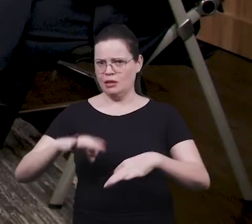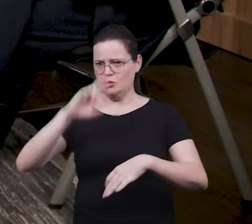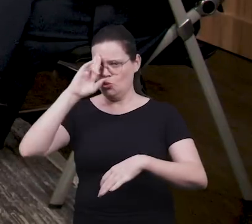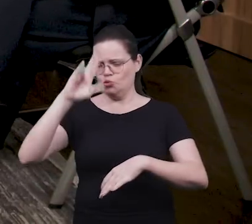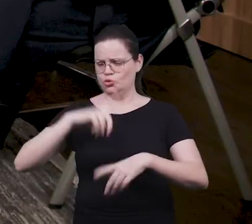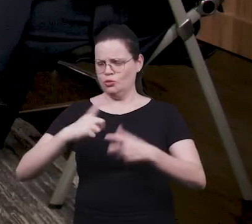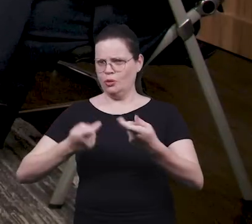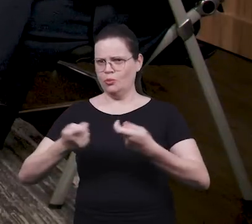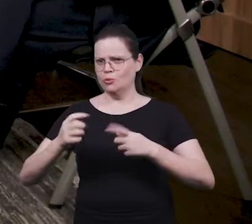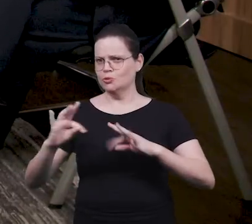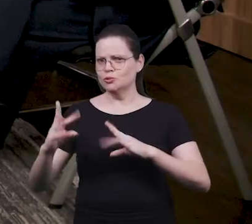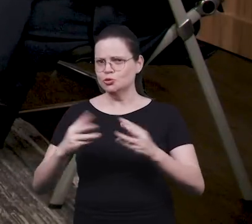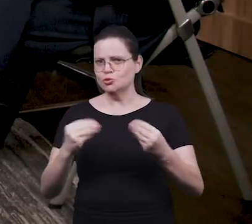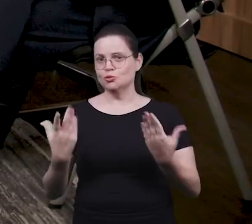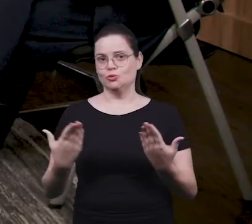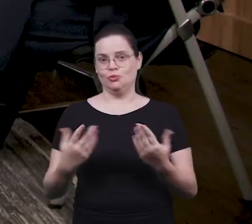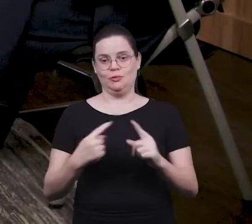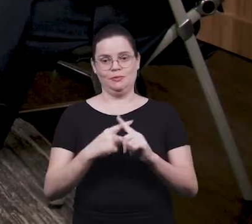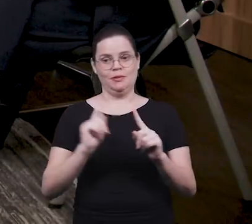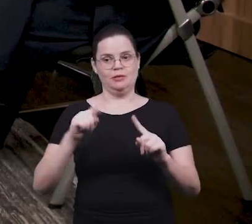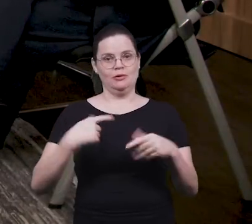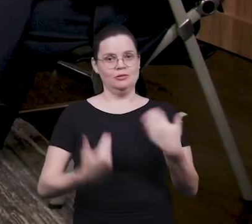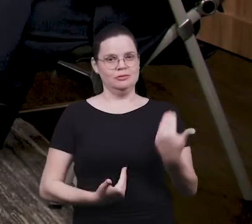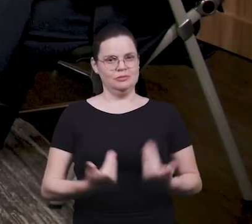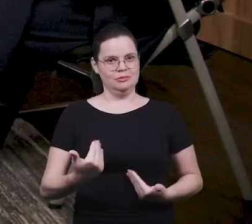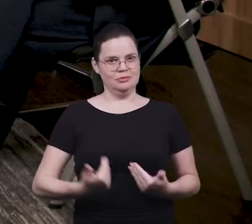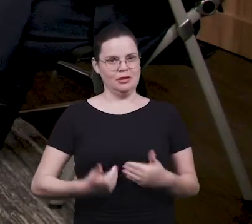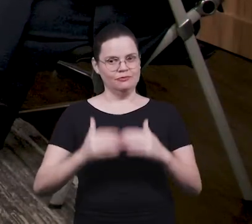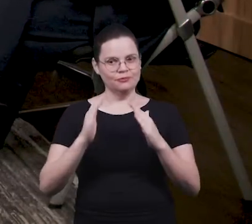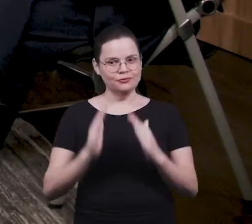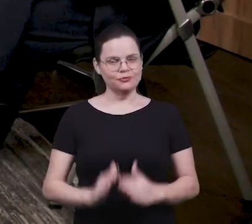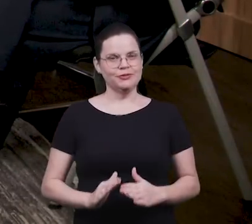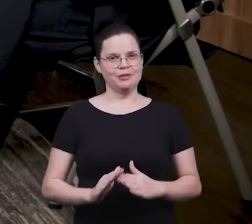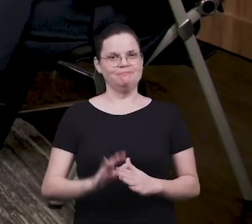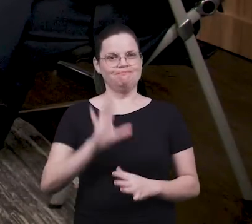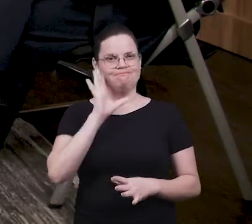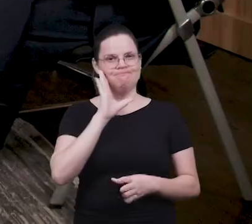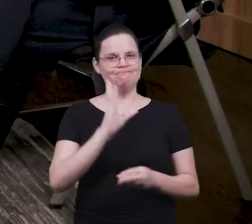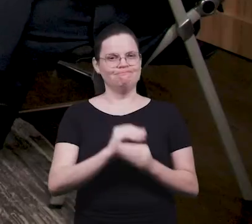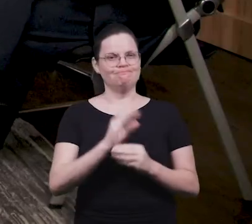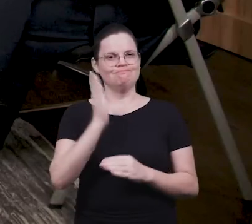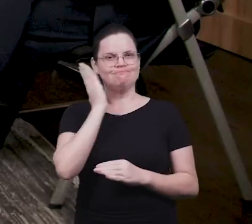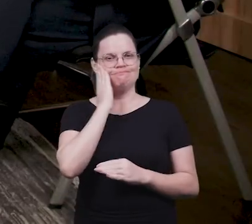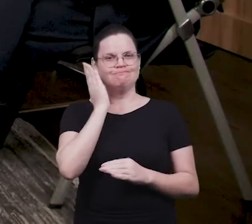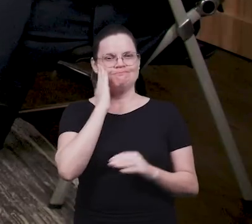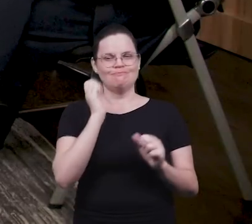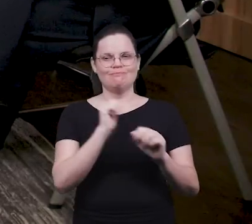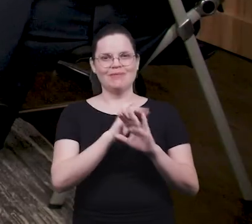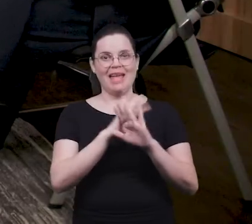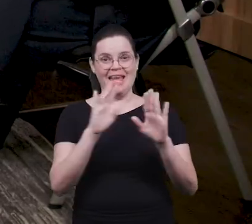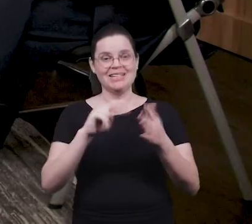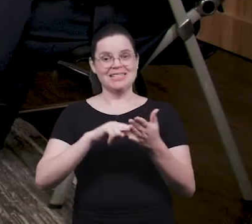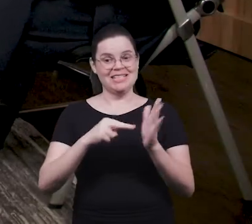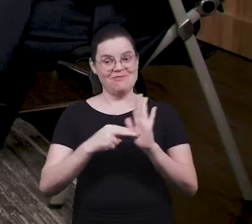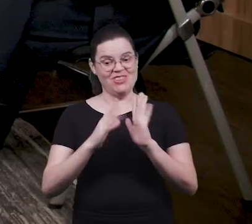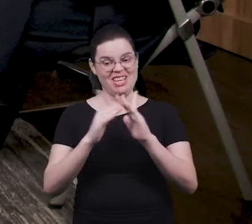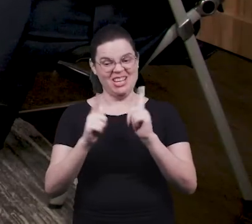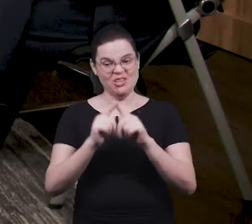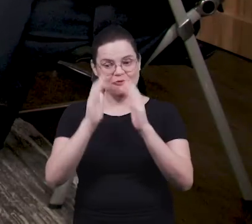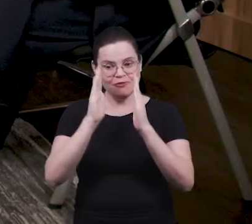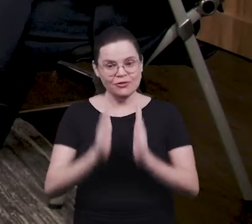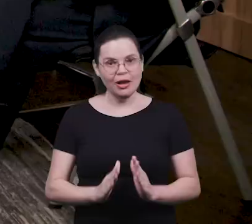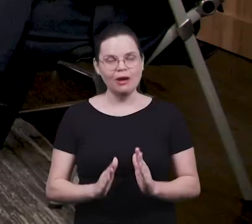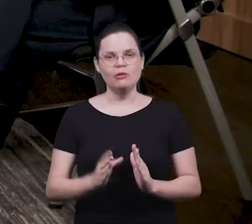mestra quando ela alcança o projeto que está traçado desde a eternidade. Os anjos,